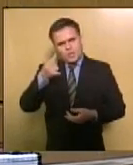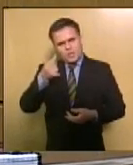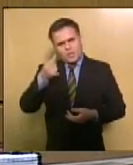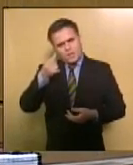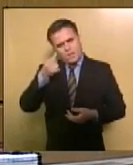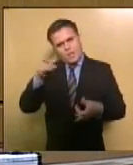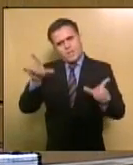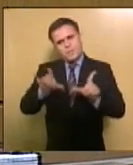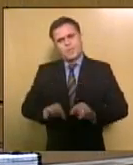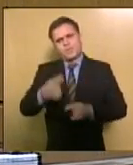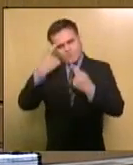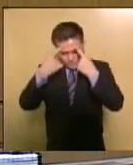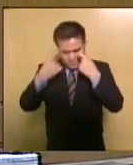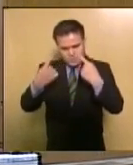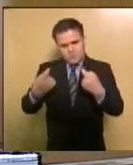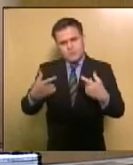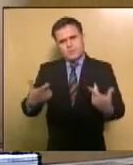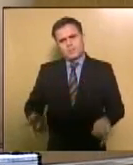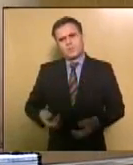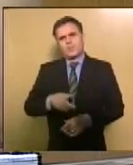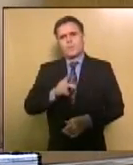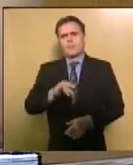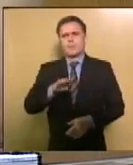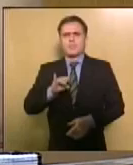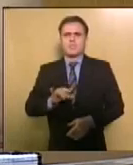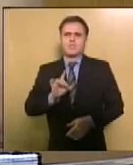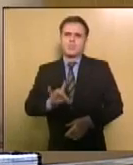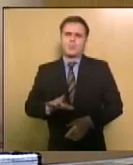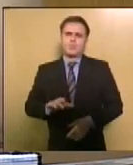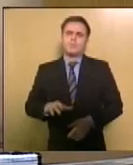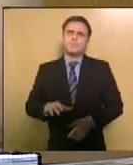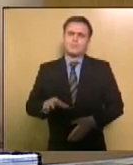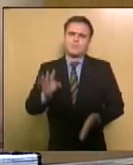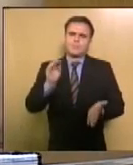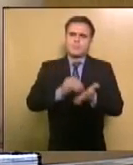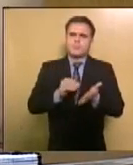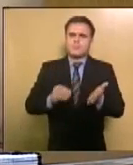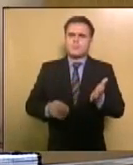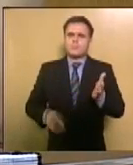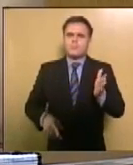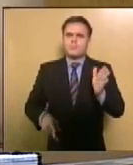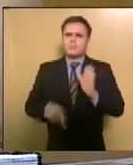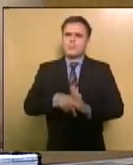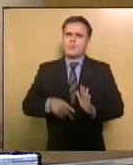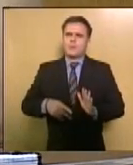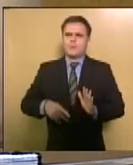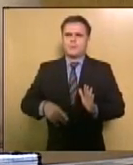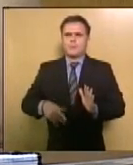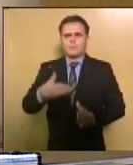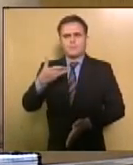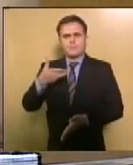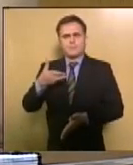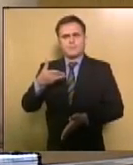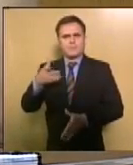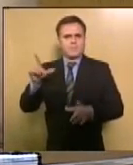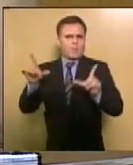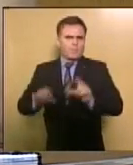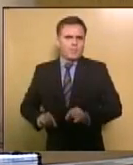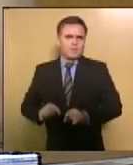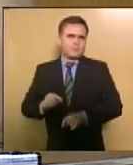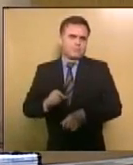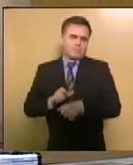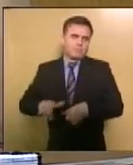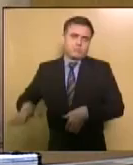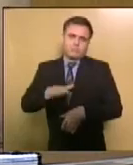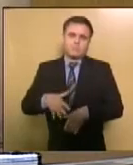1,5 do PIB só com as perdas anuais relacionadas à violência então a gente em geral